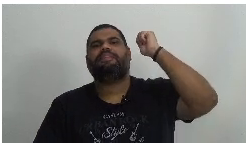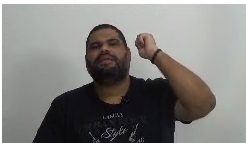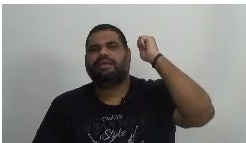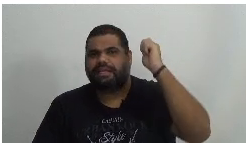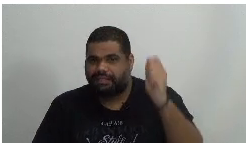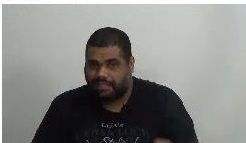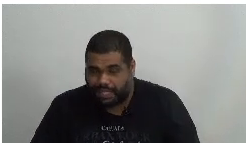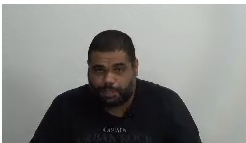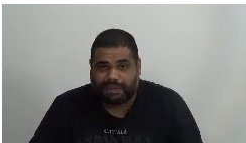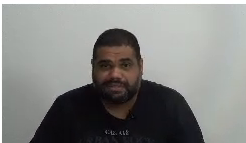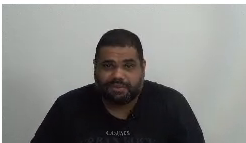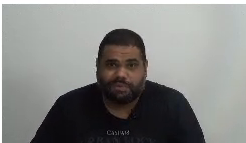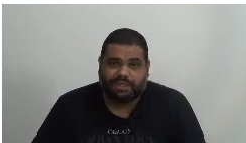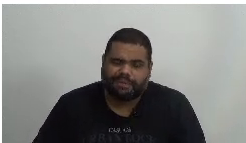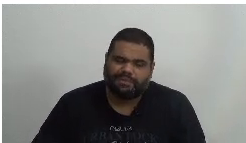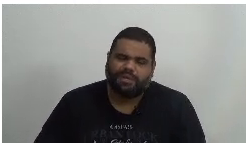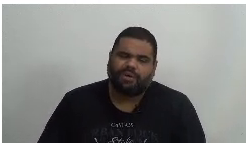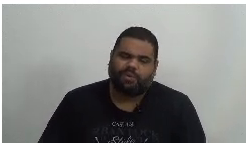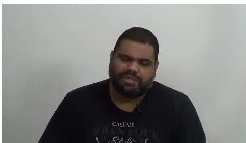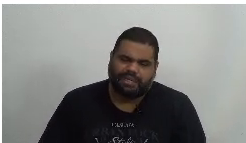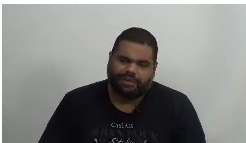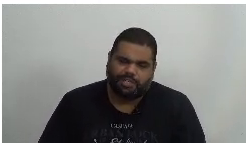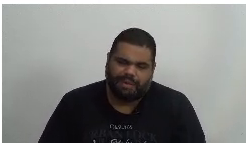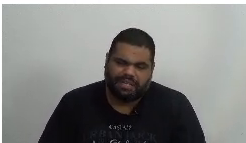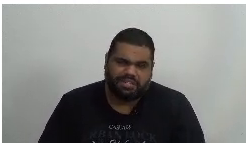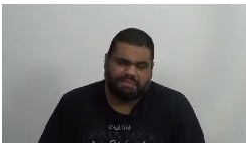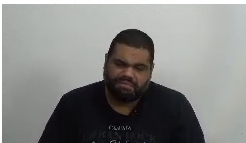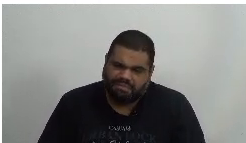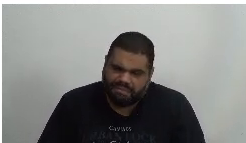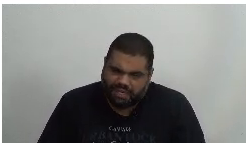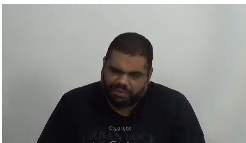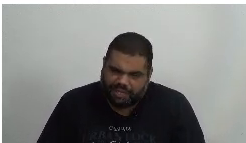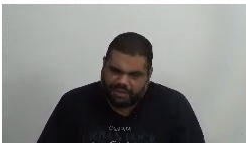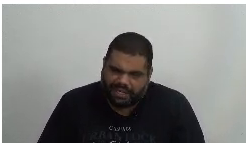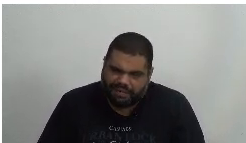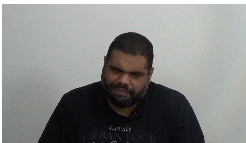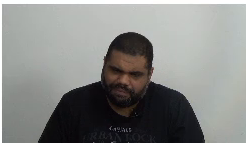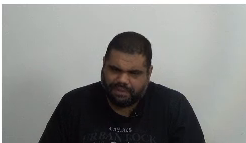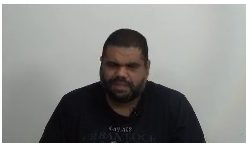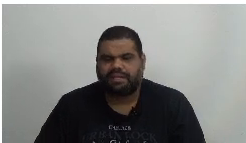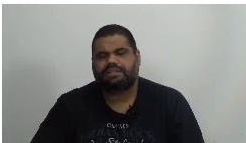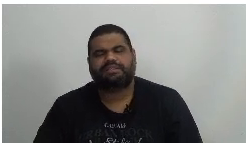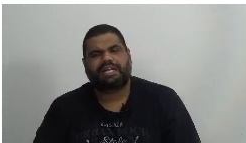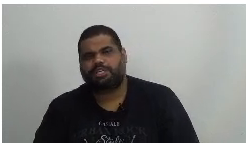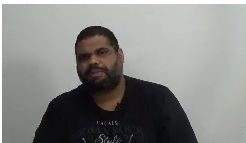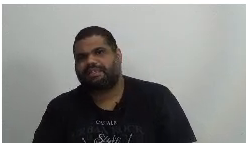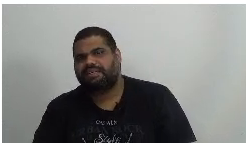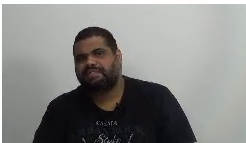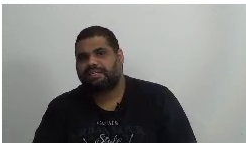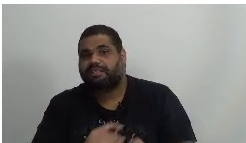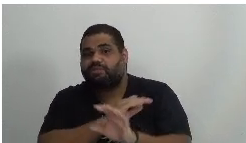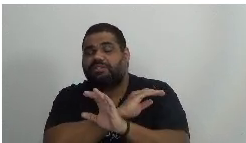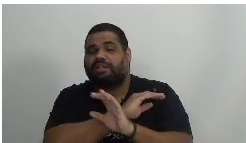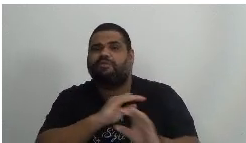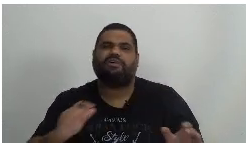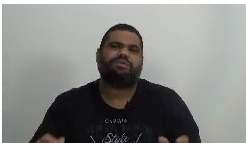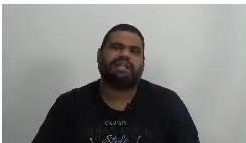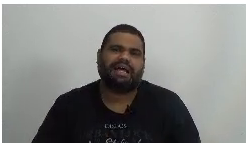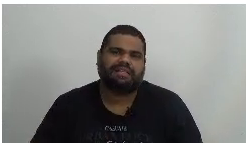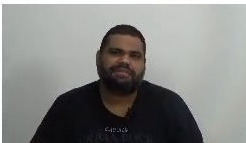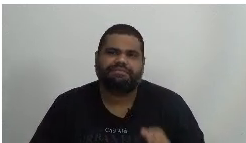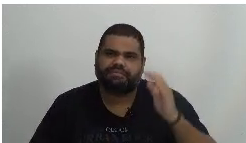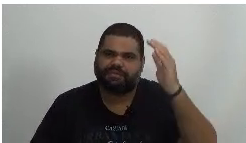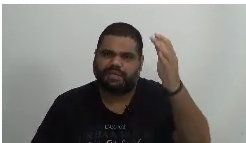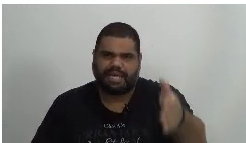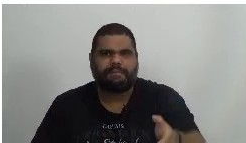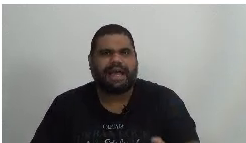primeira e três para a segunda. Consequentemente, eu tenho o quê? Três para a terceira. Então, se não falou